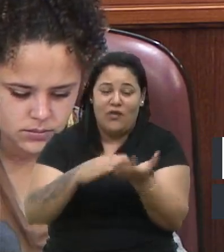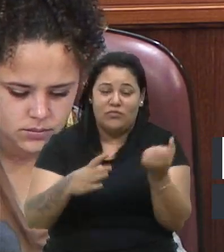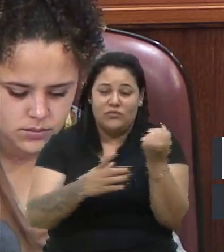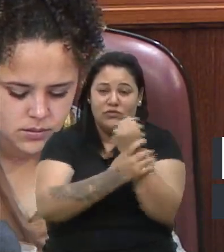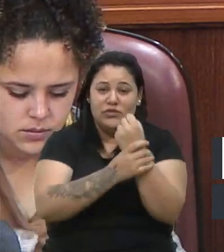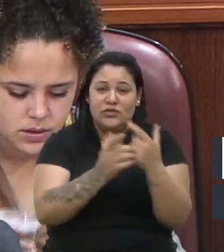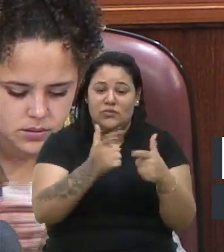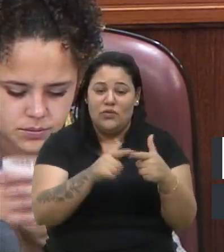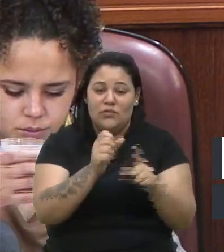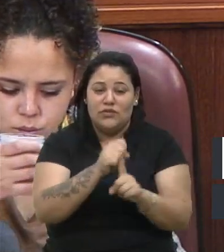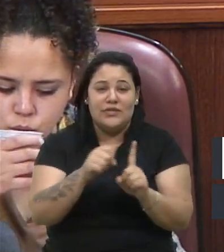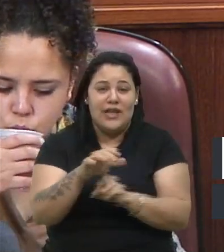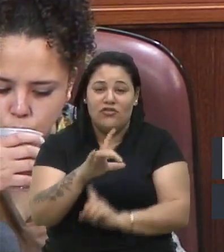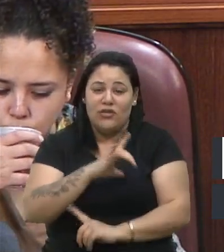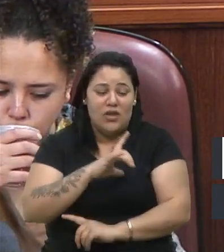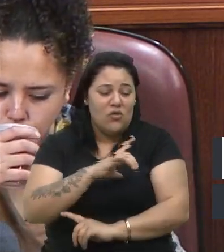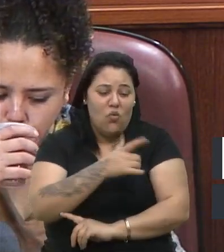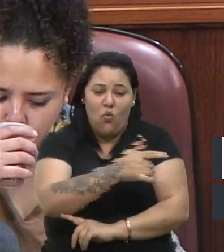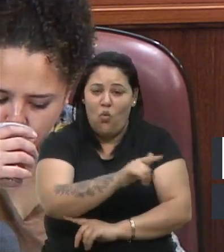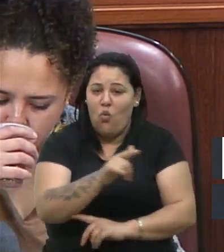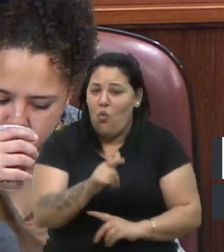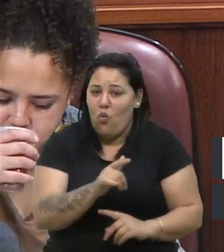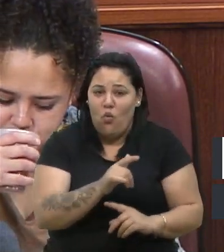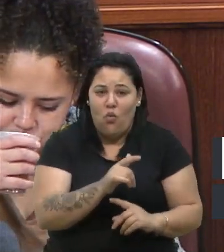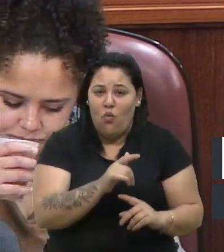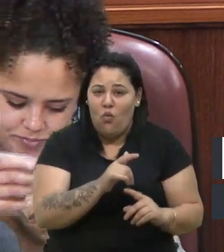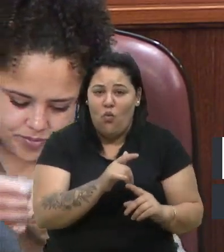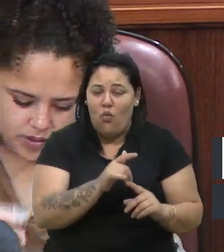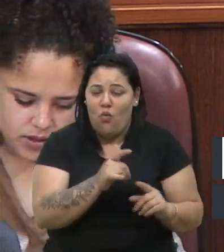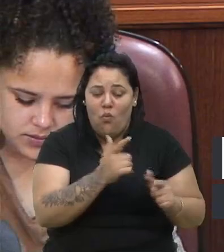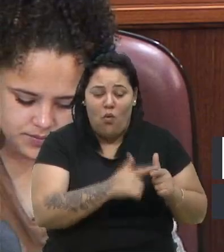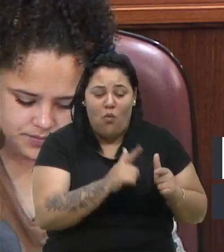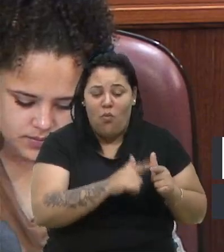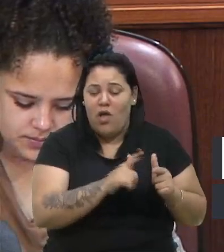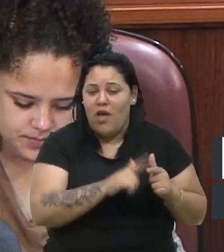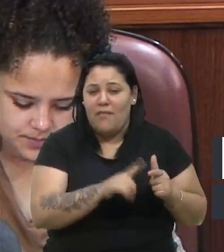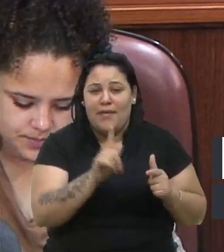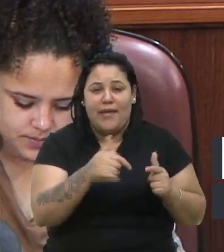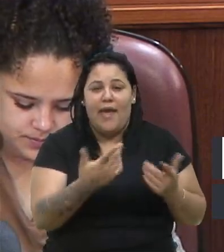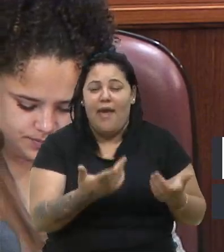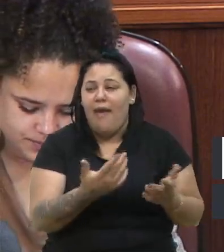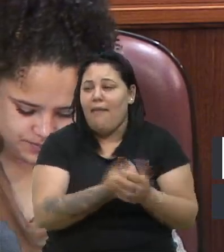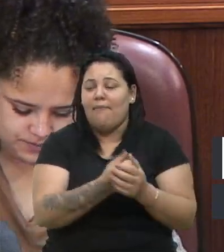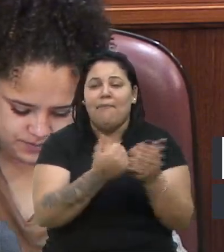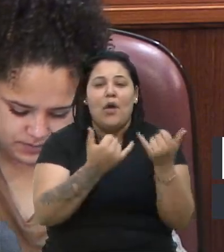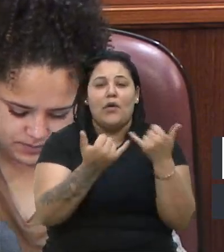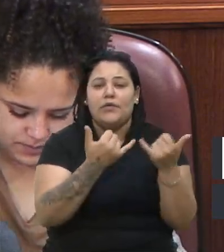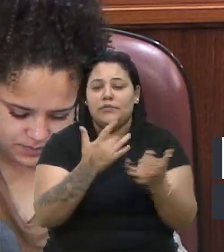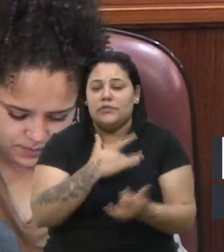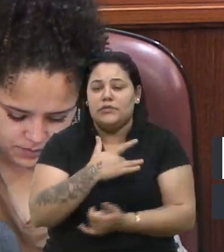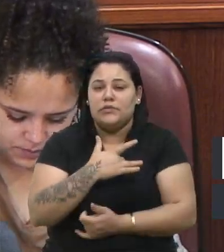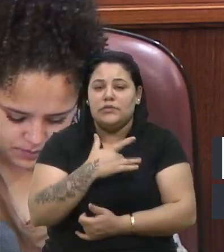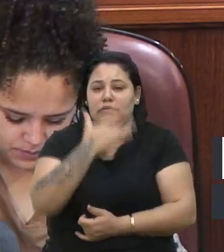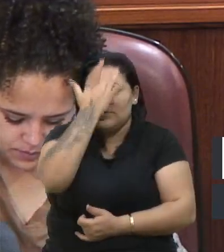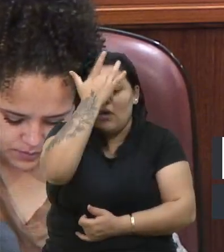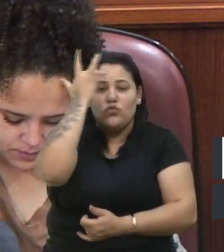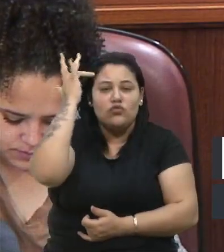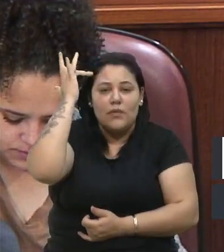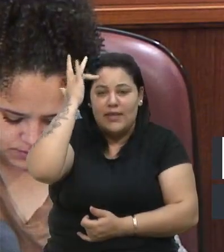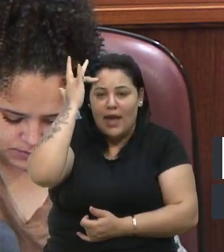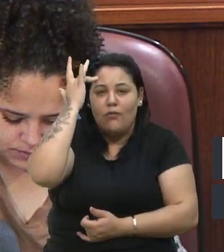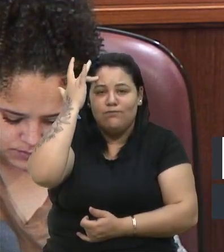nós temos outros problemas relacionados a, muitas vezes, a saúde mental